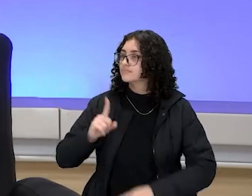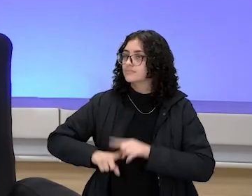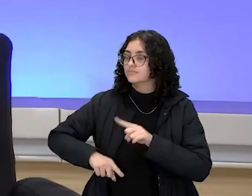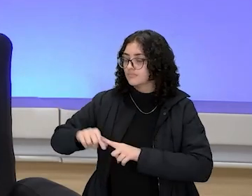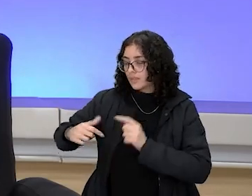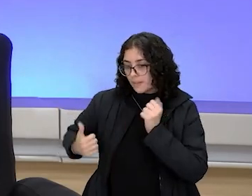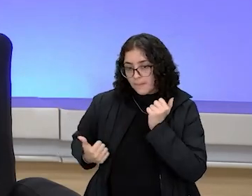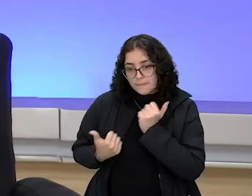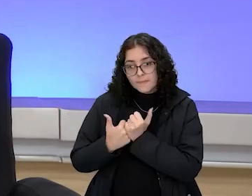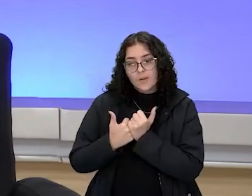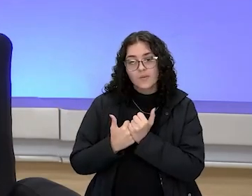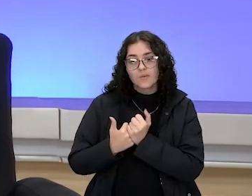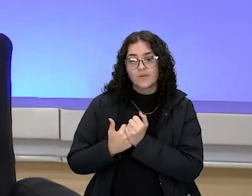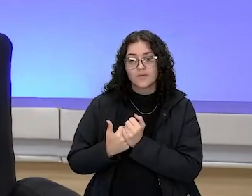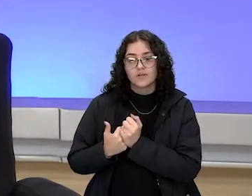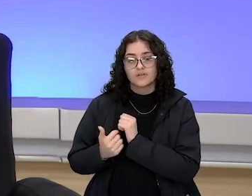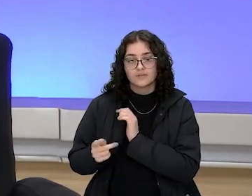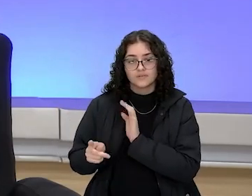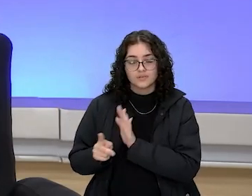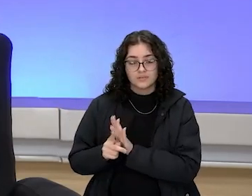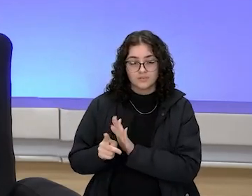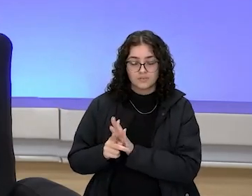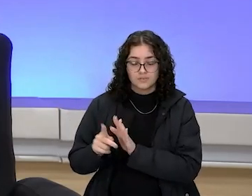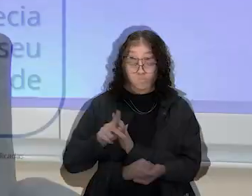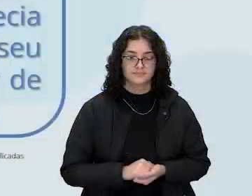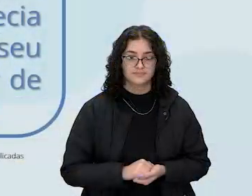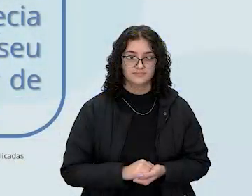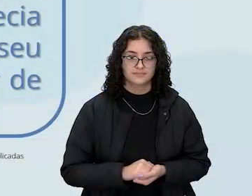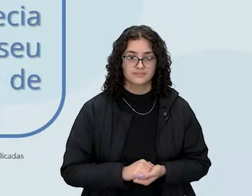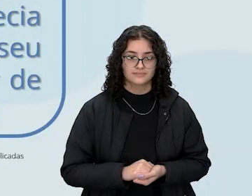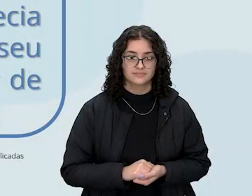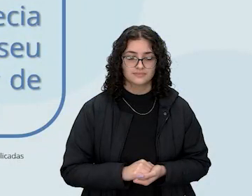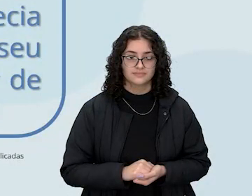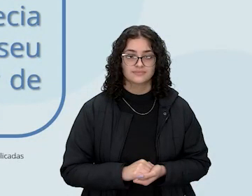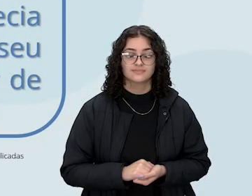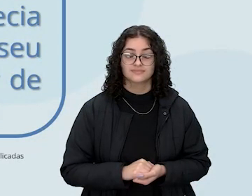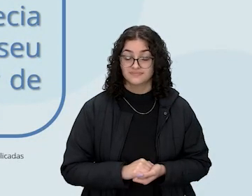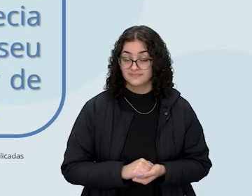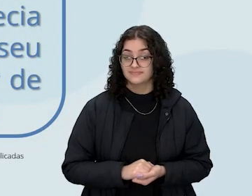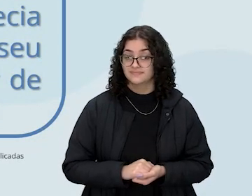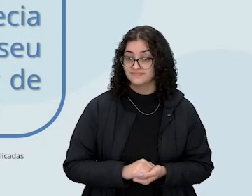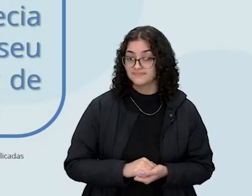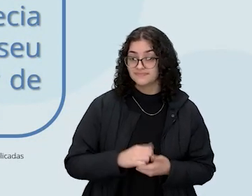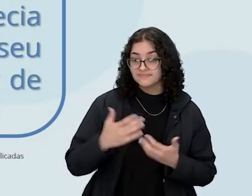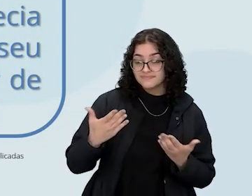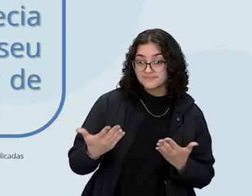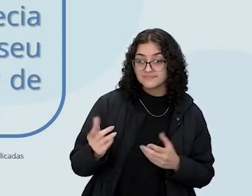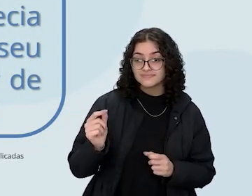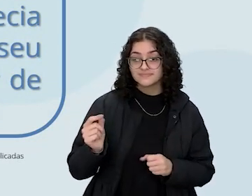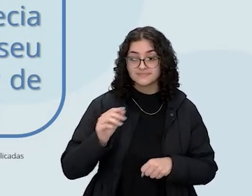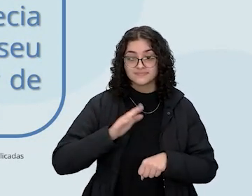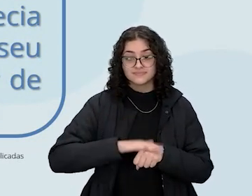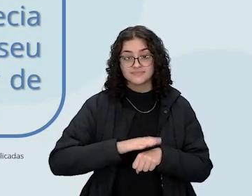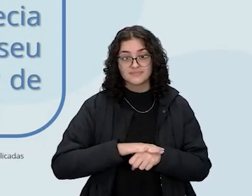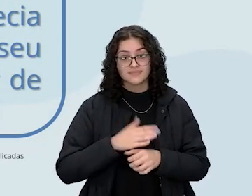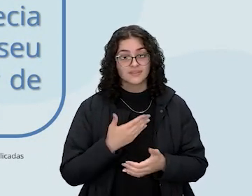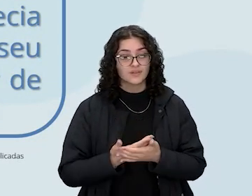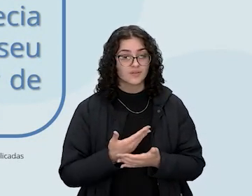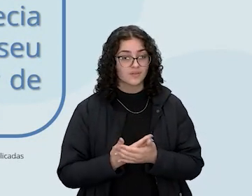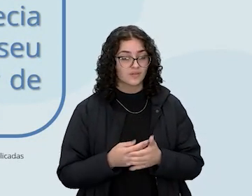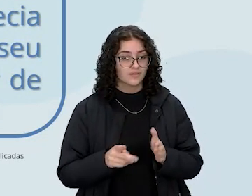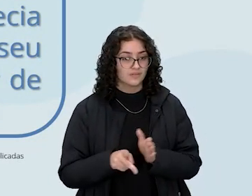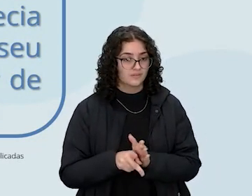de apoio aí que o professor recebe. Então, pessoal, a gente vai fazer o estudo de